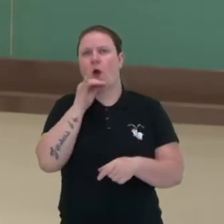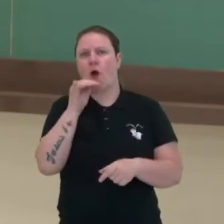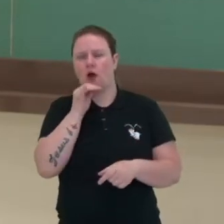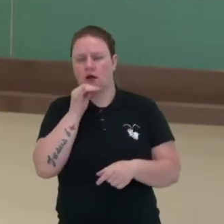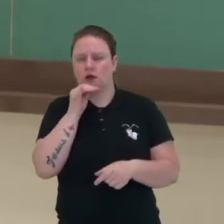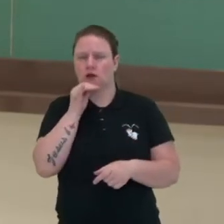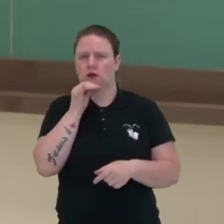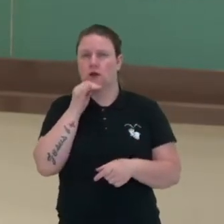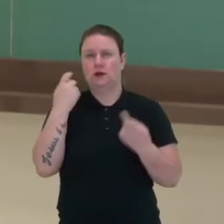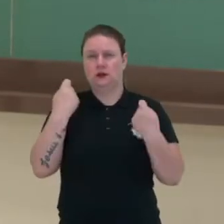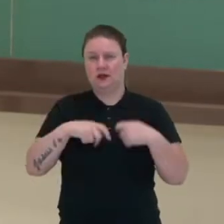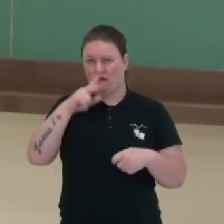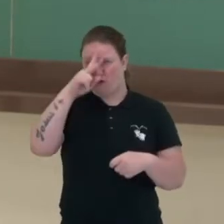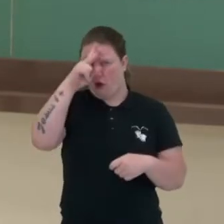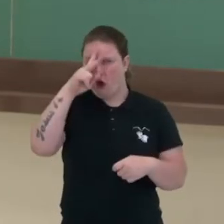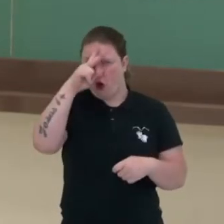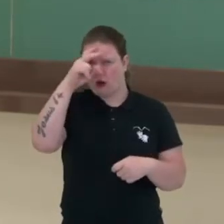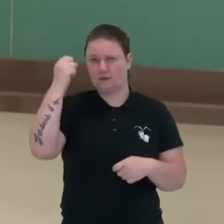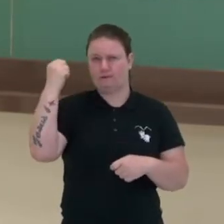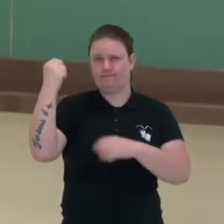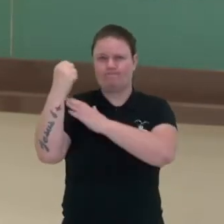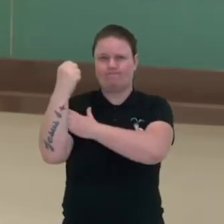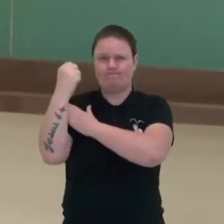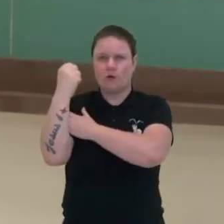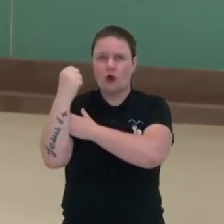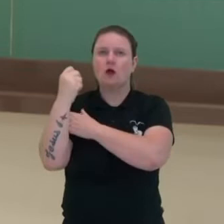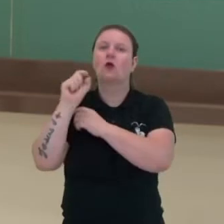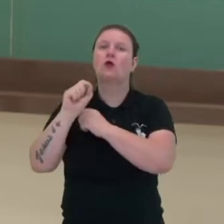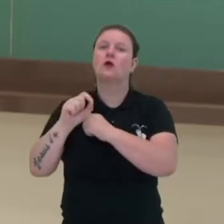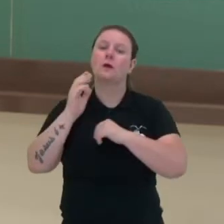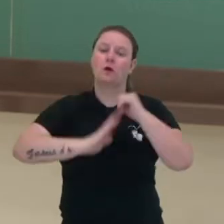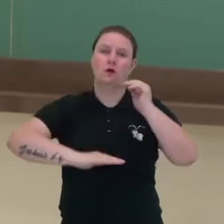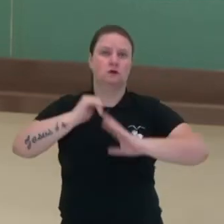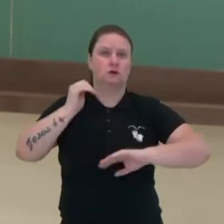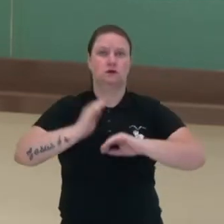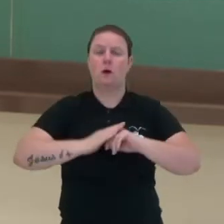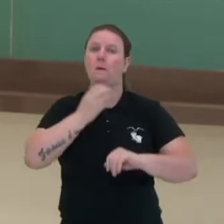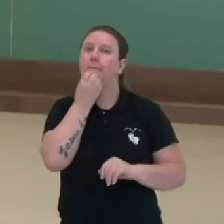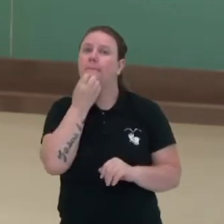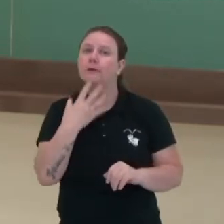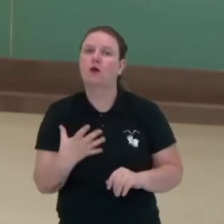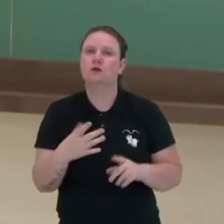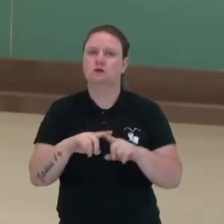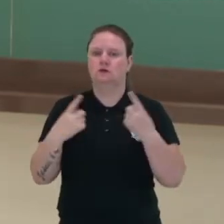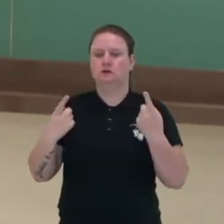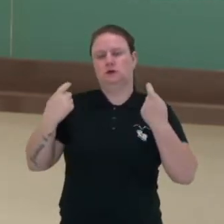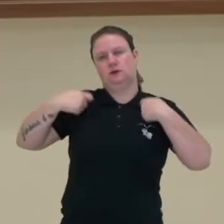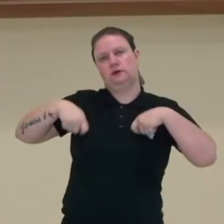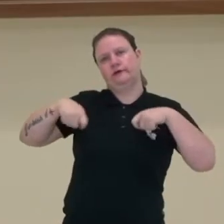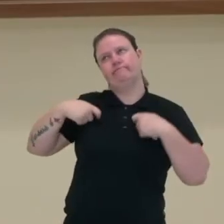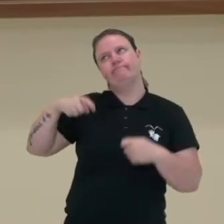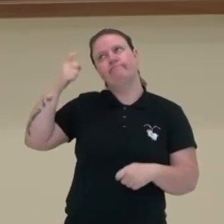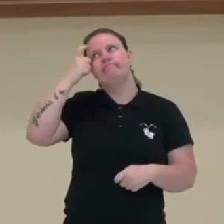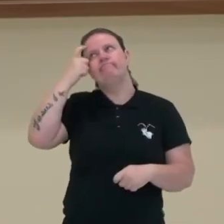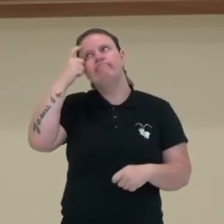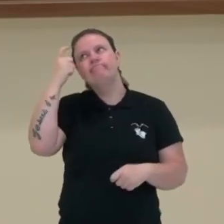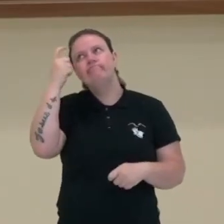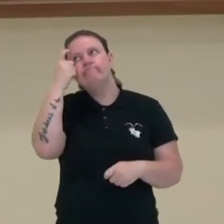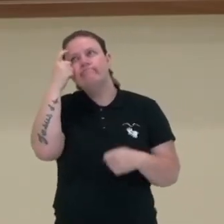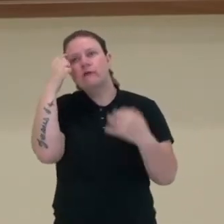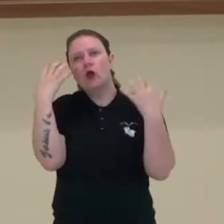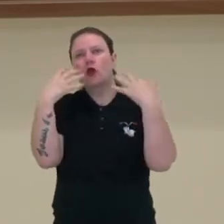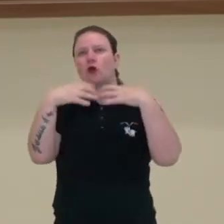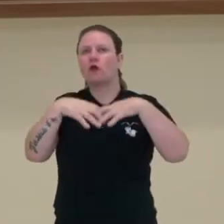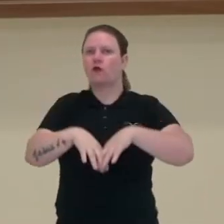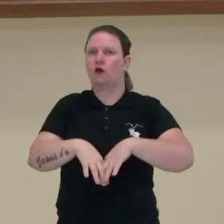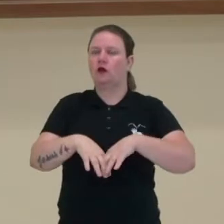braçais, não sejam boas profissões ou que não sejam dignas. Só que o que que você precisa pensar? Você vai escolher,